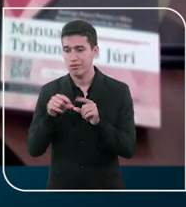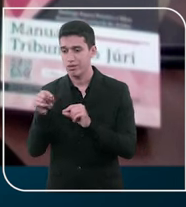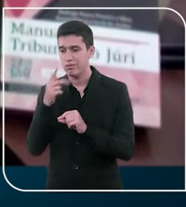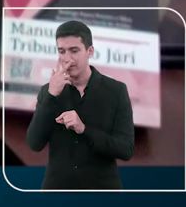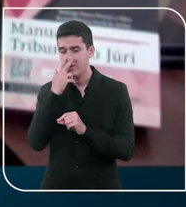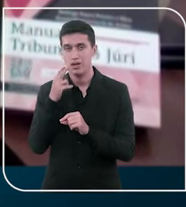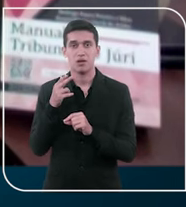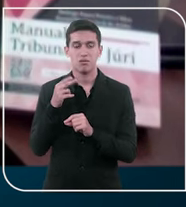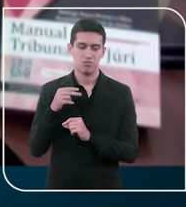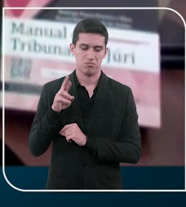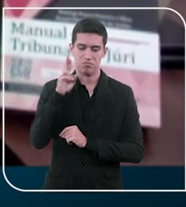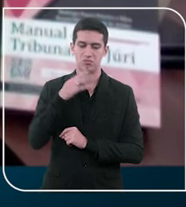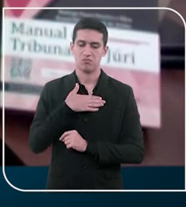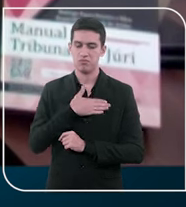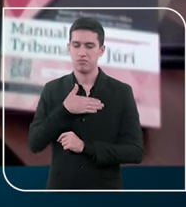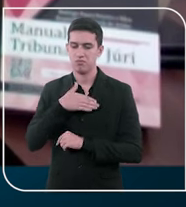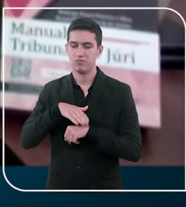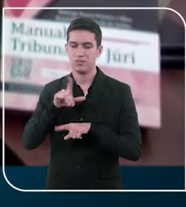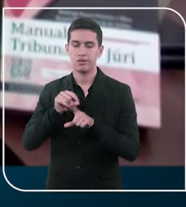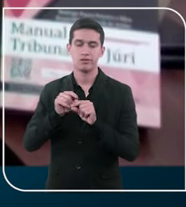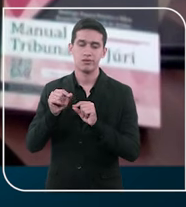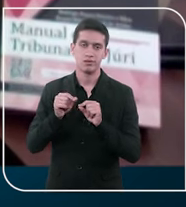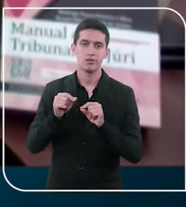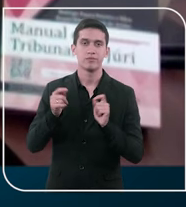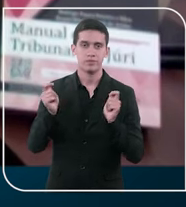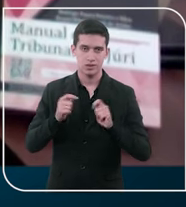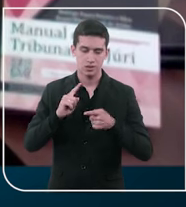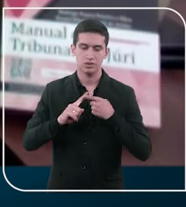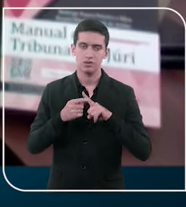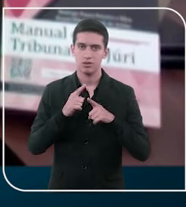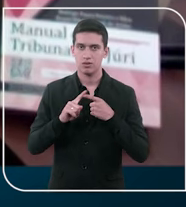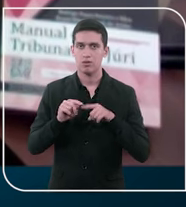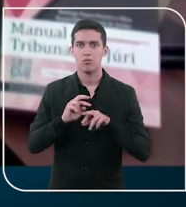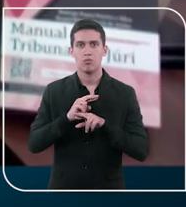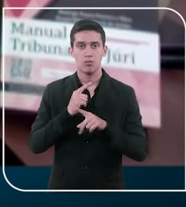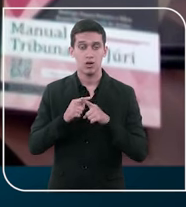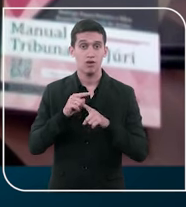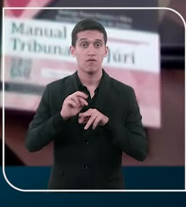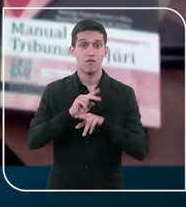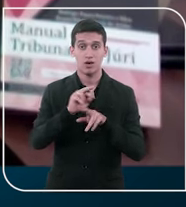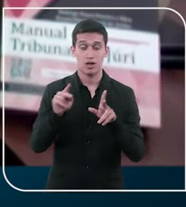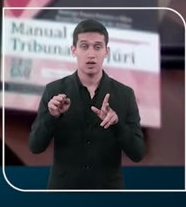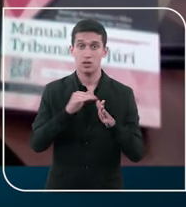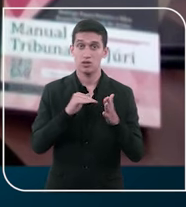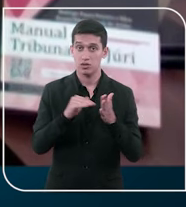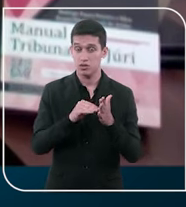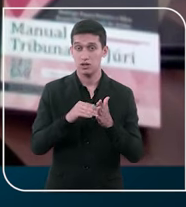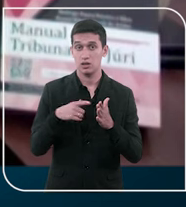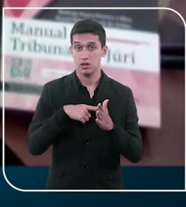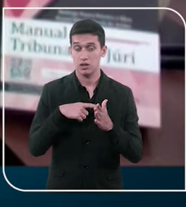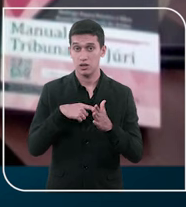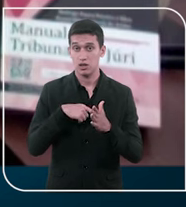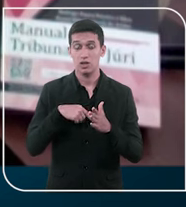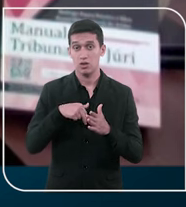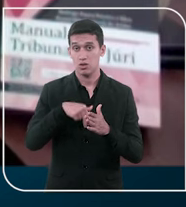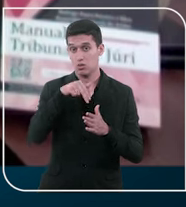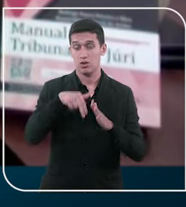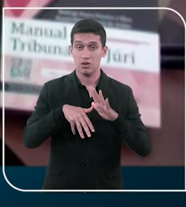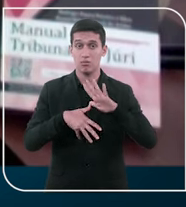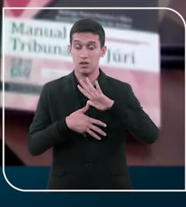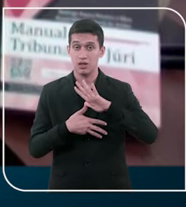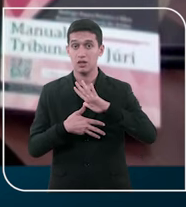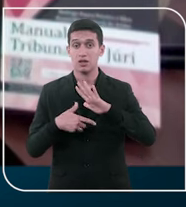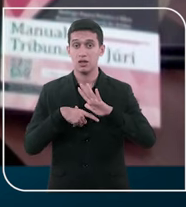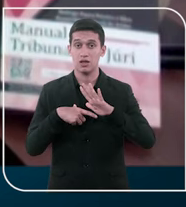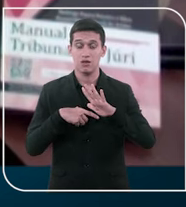importante que isso seja uma das coisas a ser discutidas, porque em diversos estados norte-americanos, por exemplo, eles têm uma